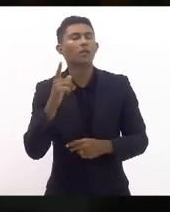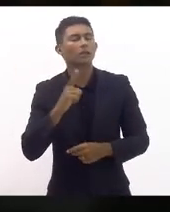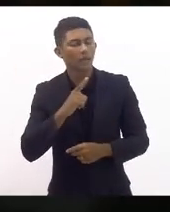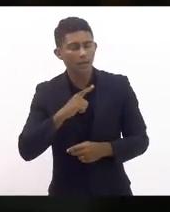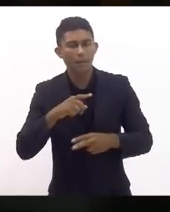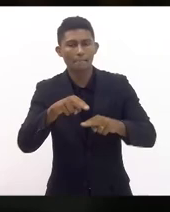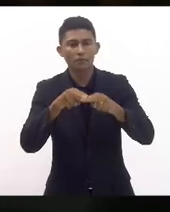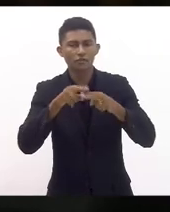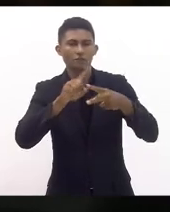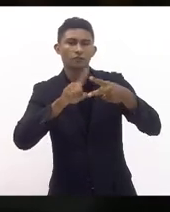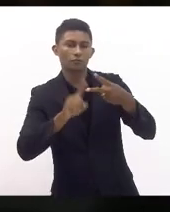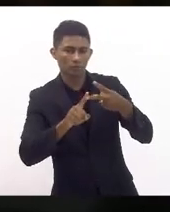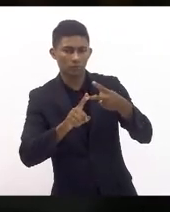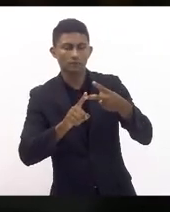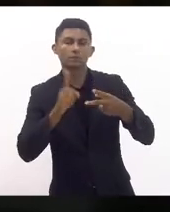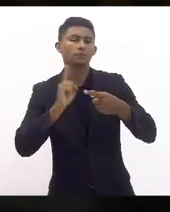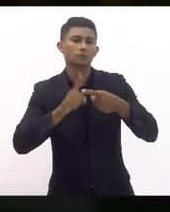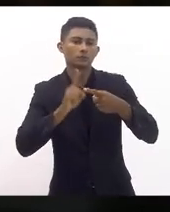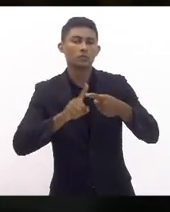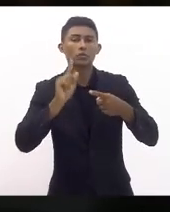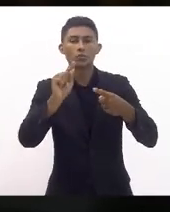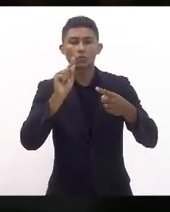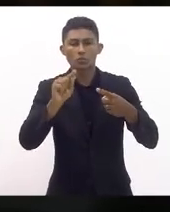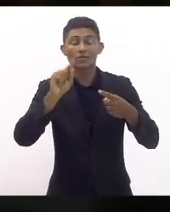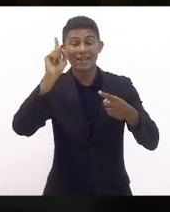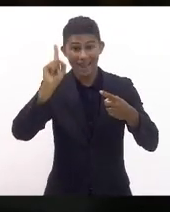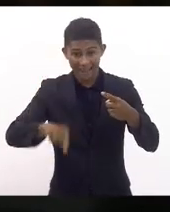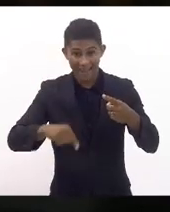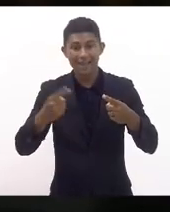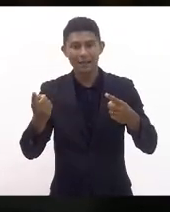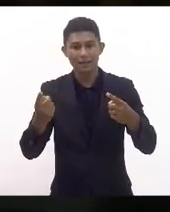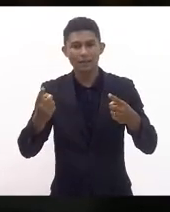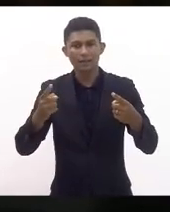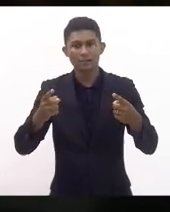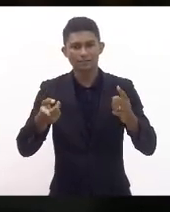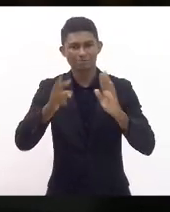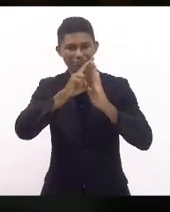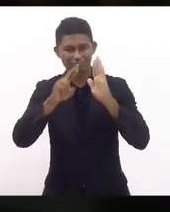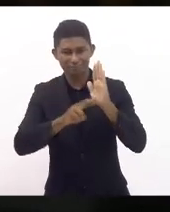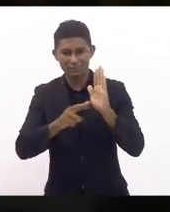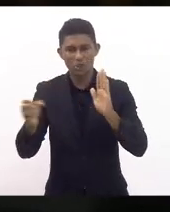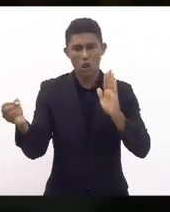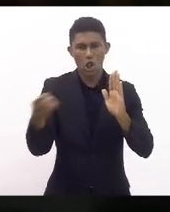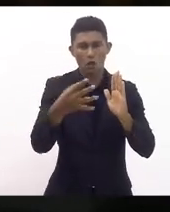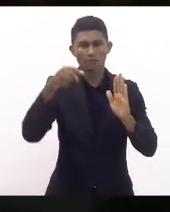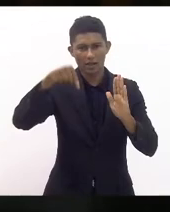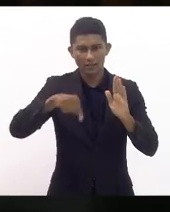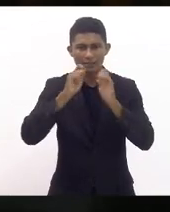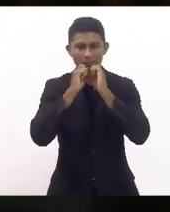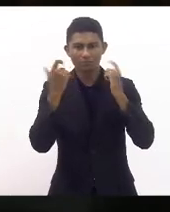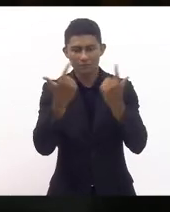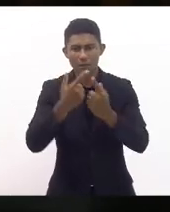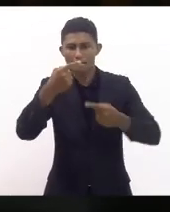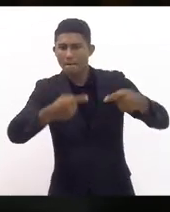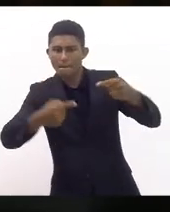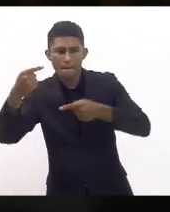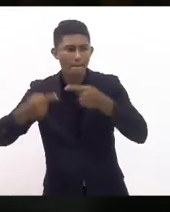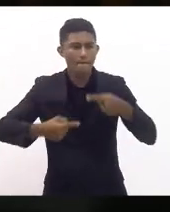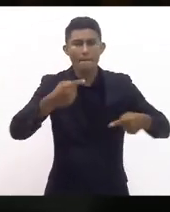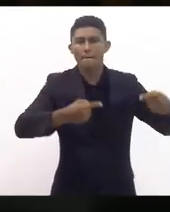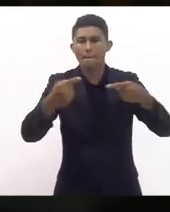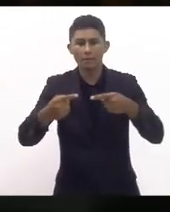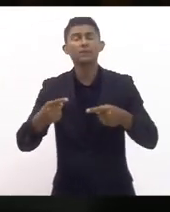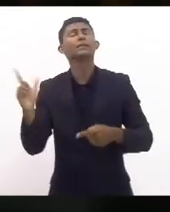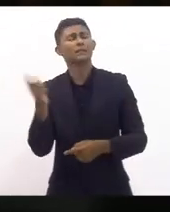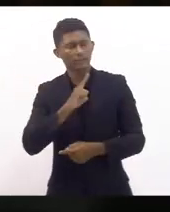básicos. Um era a discussão do regime, que a gente fez com eficiência. Discutimos aqui nessa casa, que é a casa própria